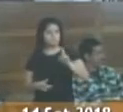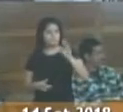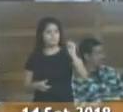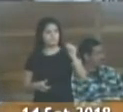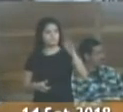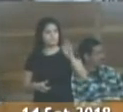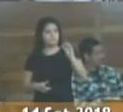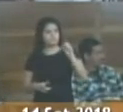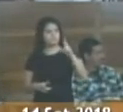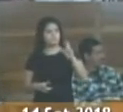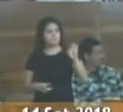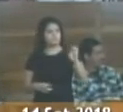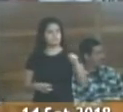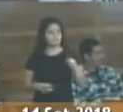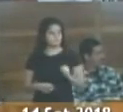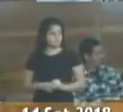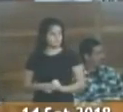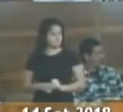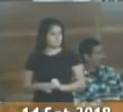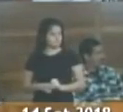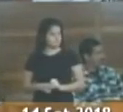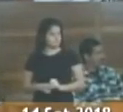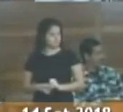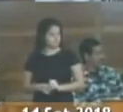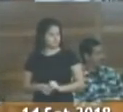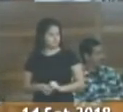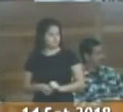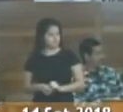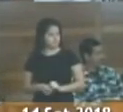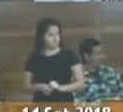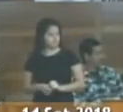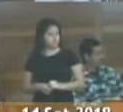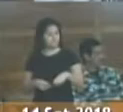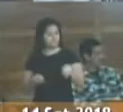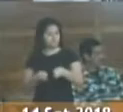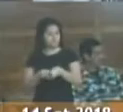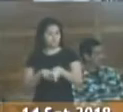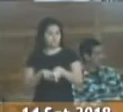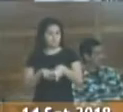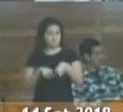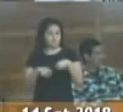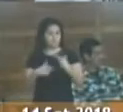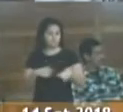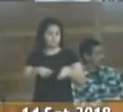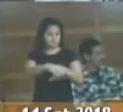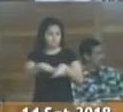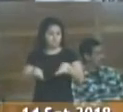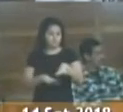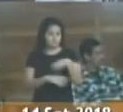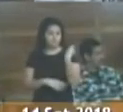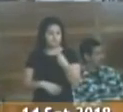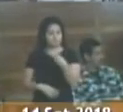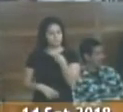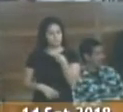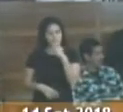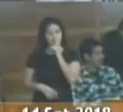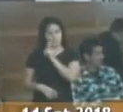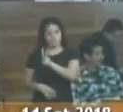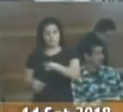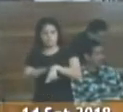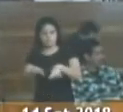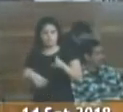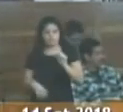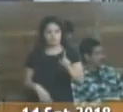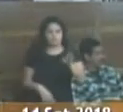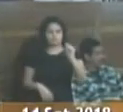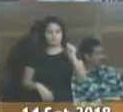estradas vicinais, que pegam bastante dos povos tradicionais, e a questão da Ilha Grande. Nós não podemos olhar a Ilha Grande só para o Abraão. Tenho o